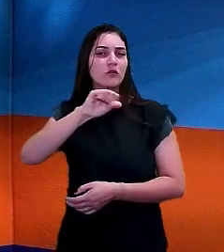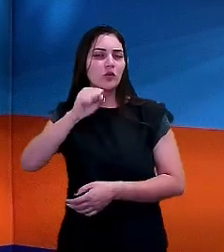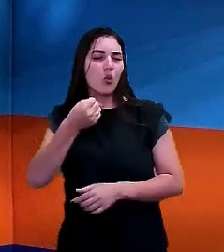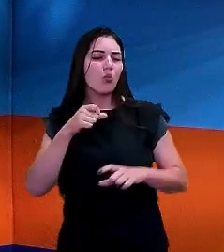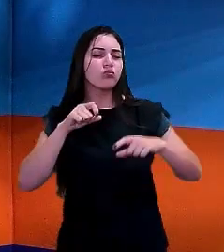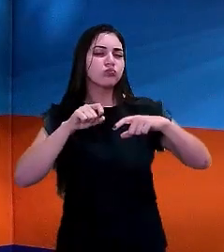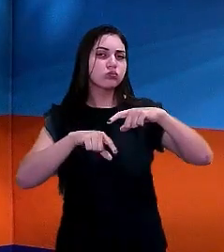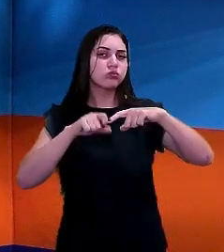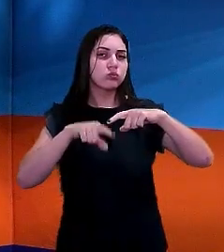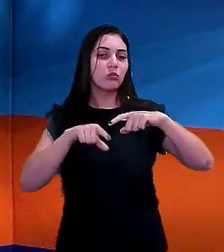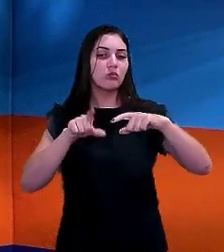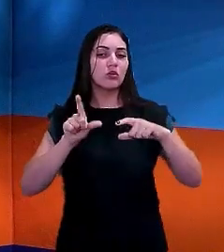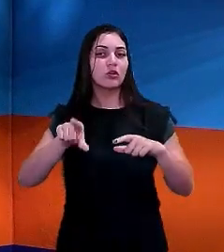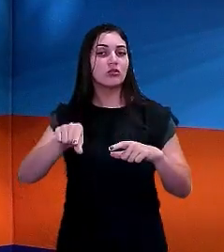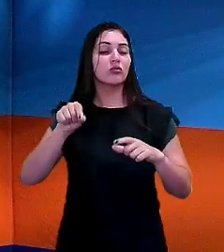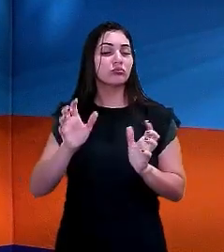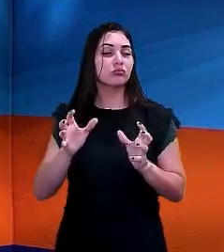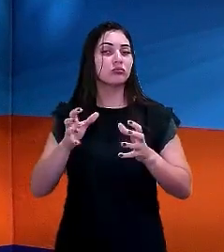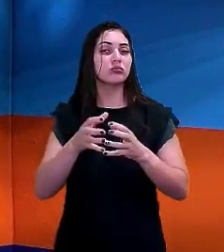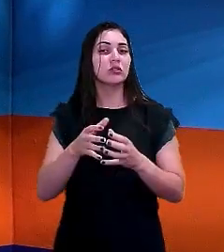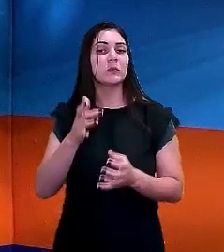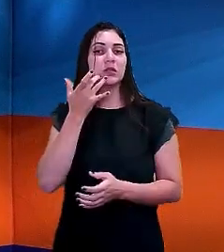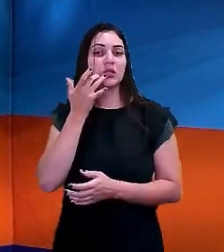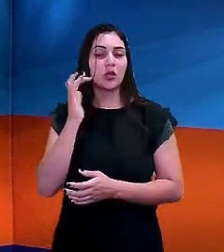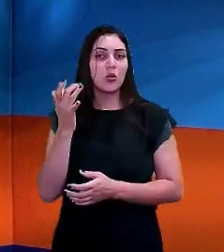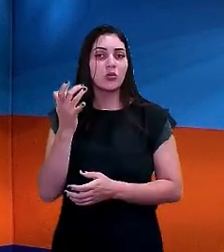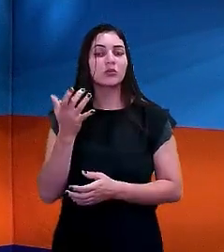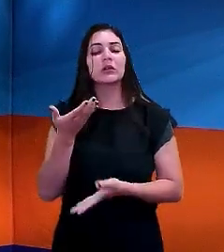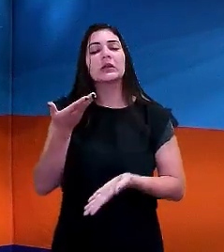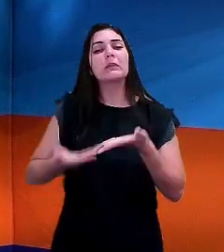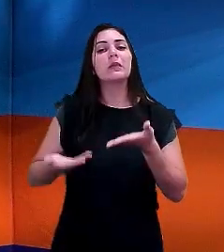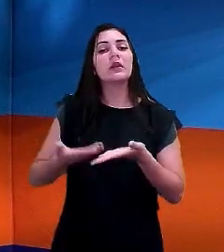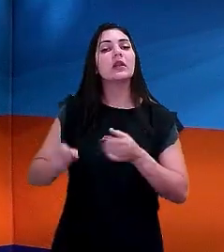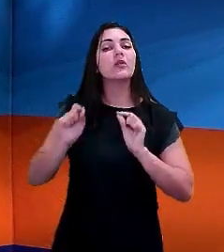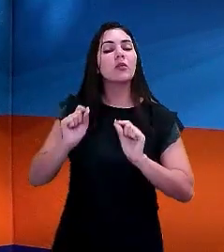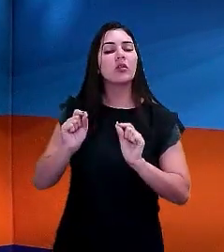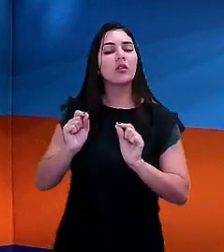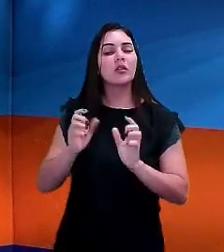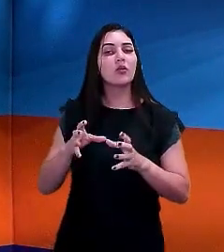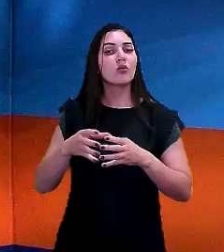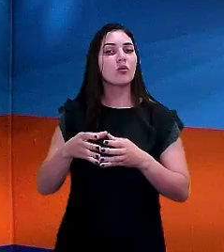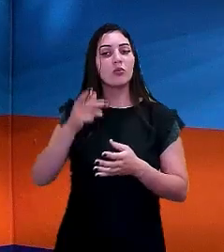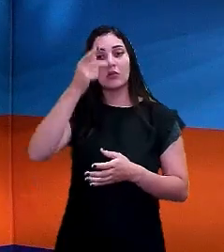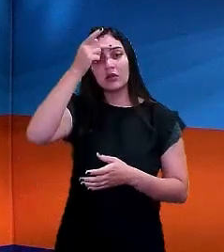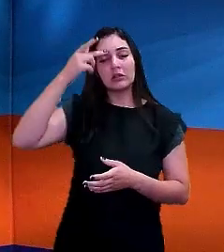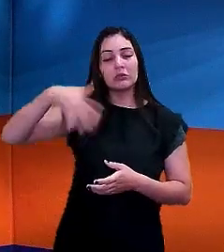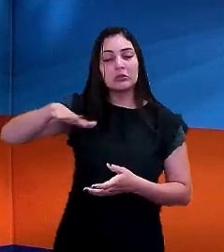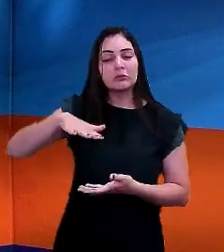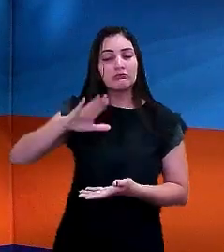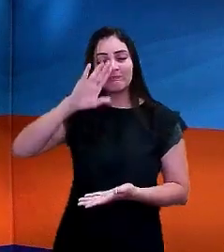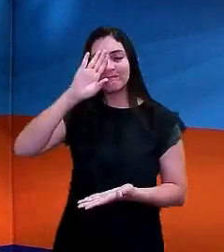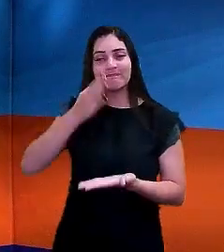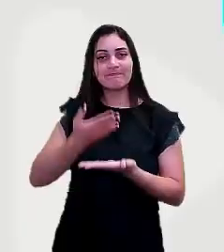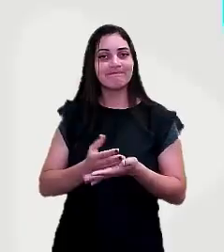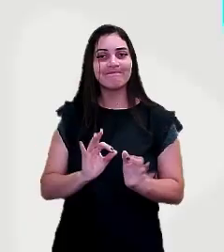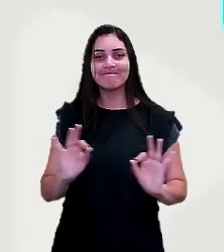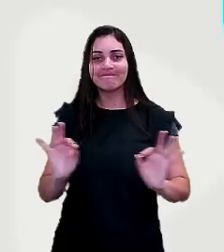time favorito, time de ouro. E acabou perdendo por um time que ninguém estava dando nada.